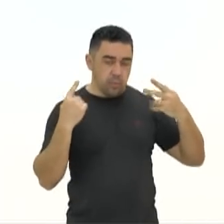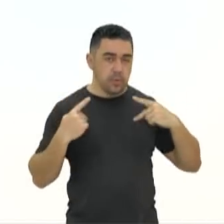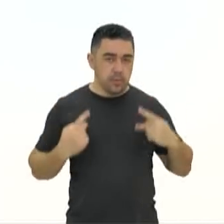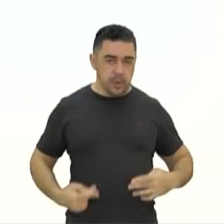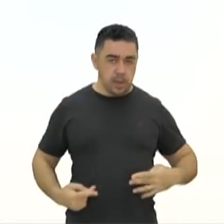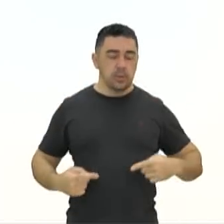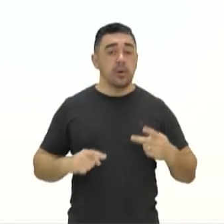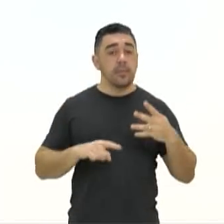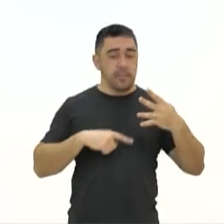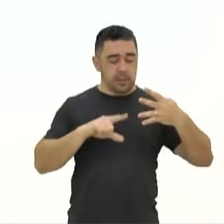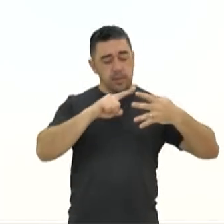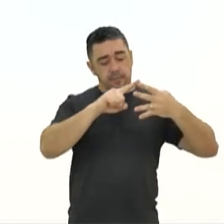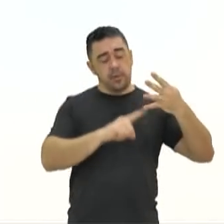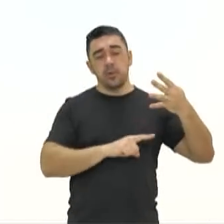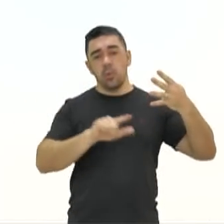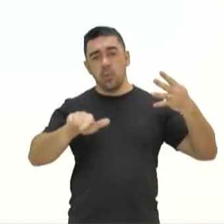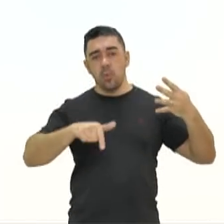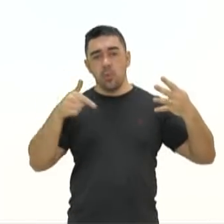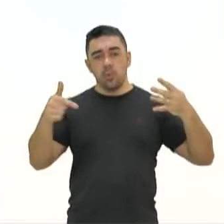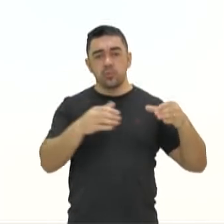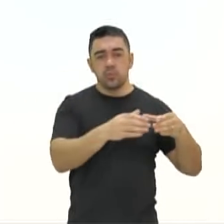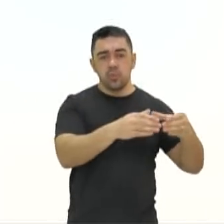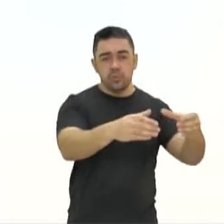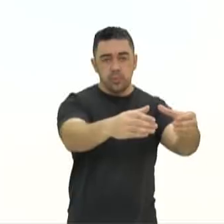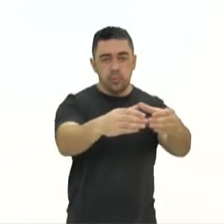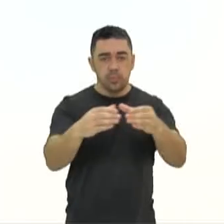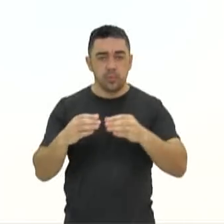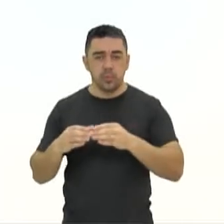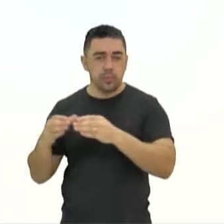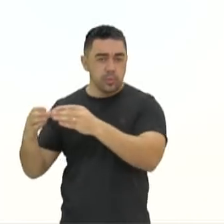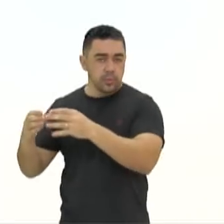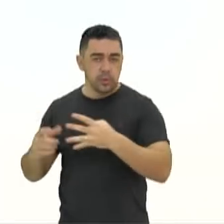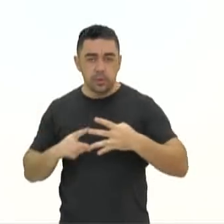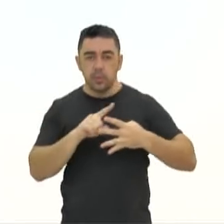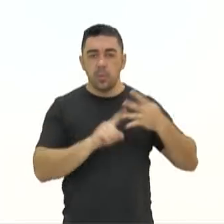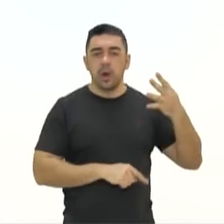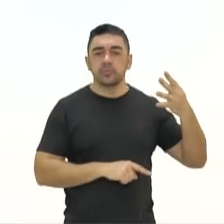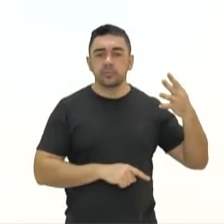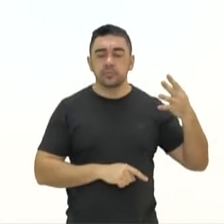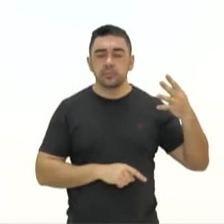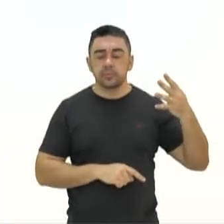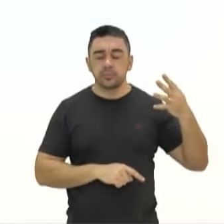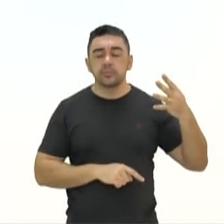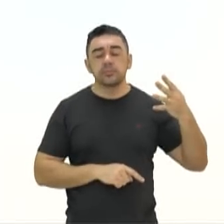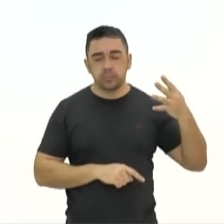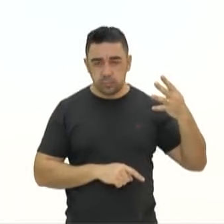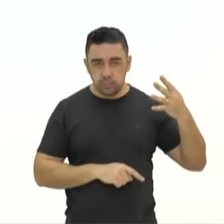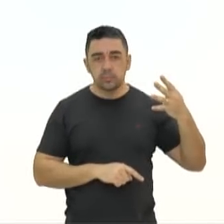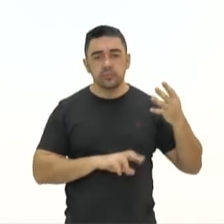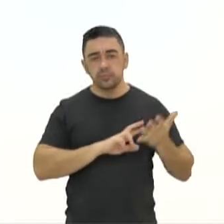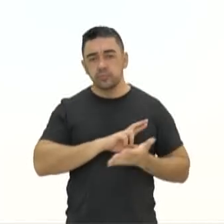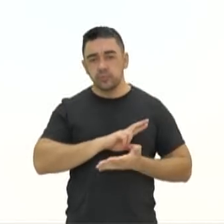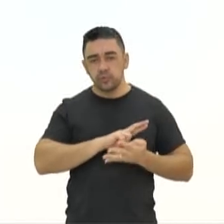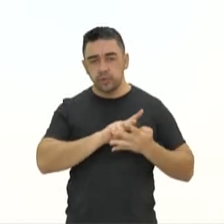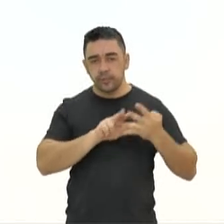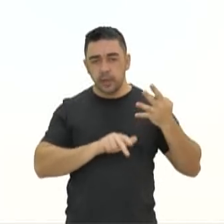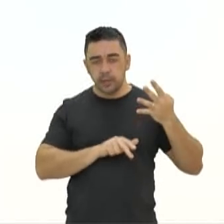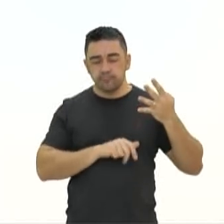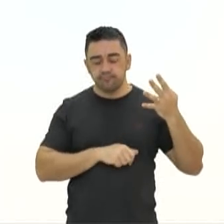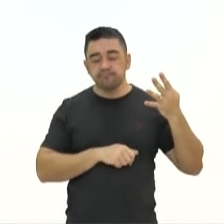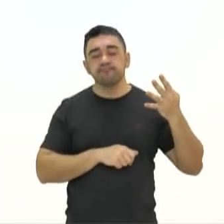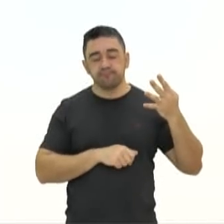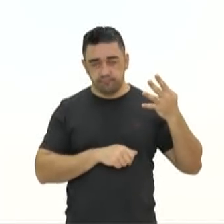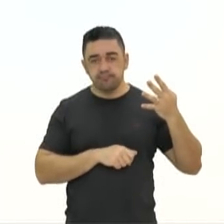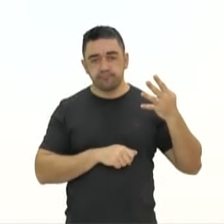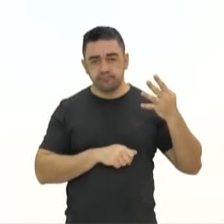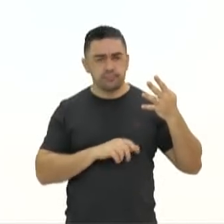existiu outras espécies de humanos, certo? Então, de 4 gêneros diferentes, tá? Então, cada um desse aqui é um gênero